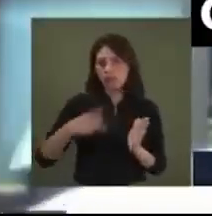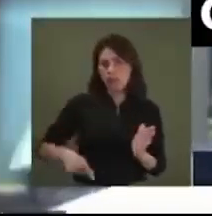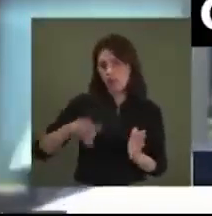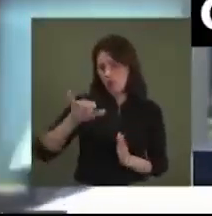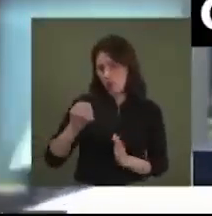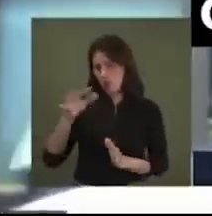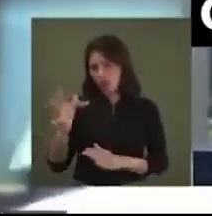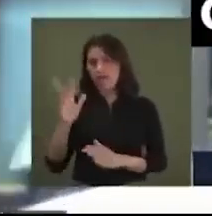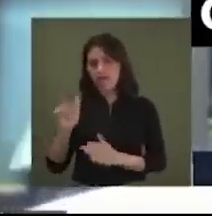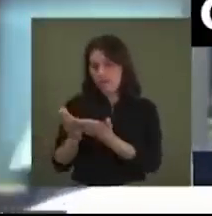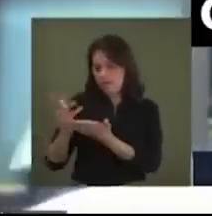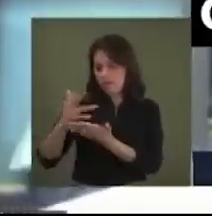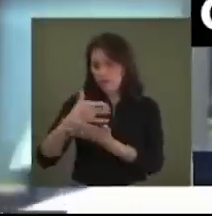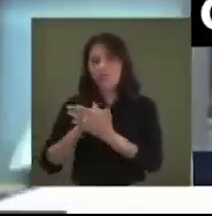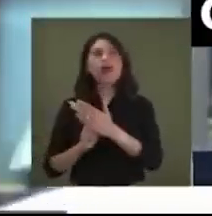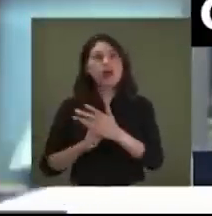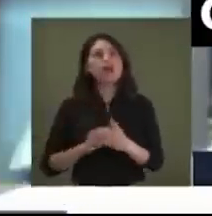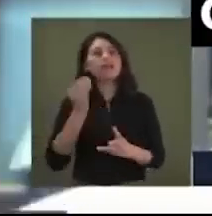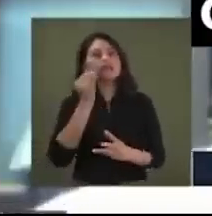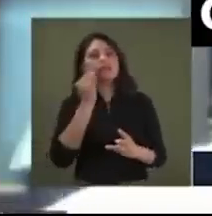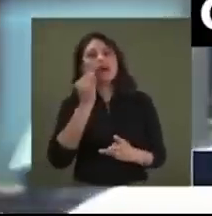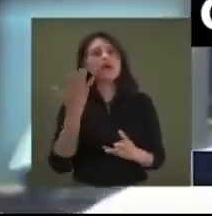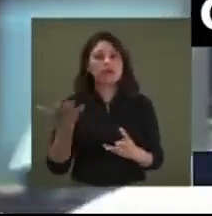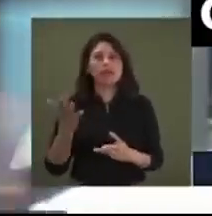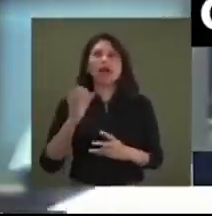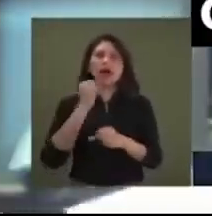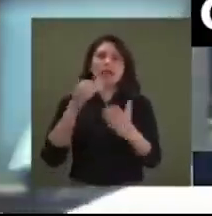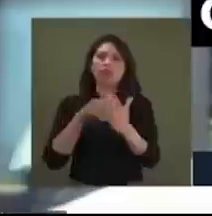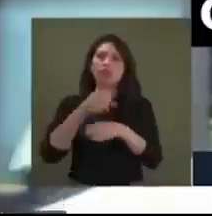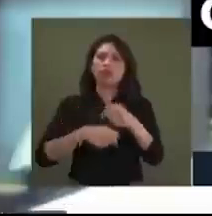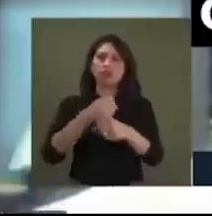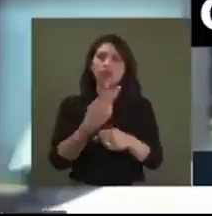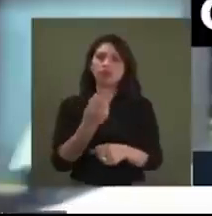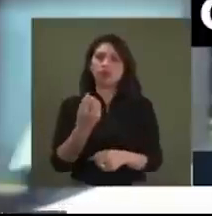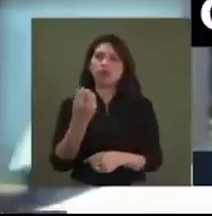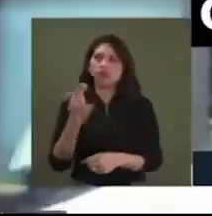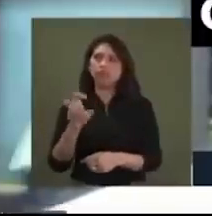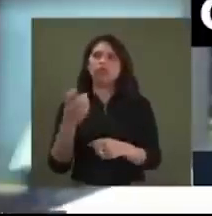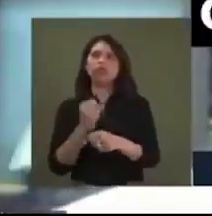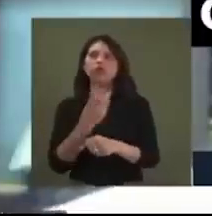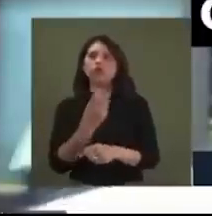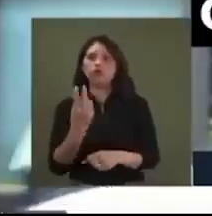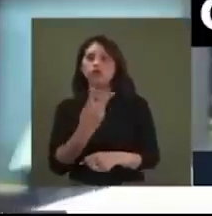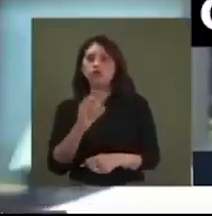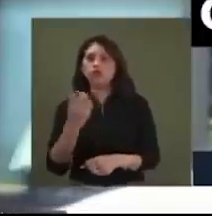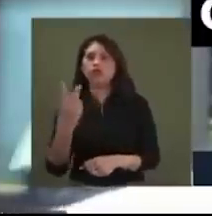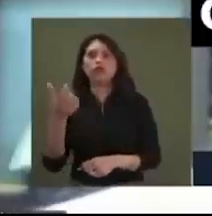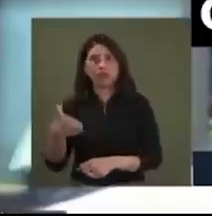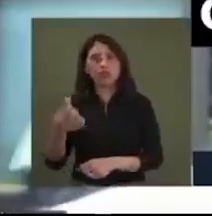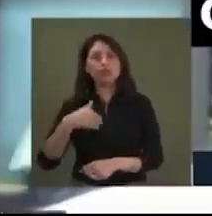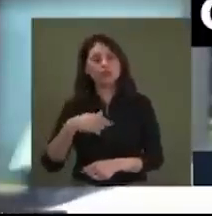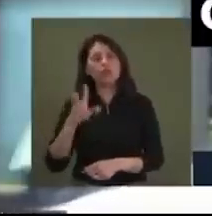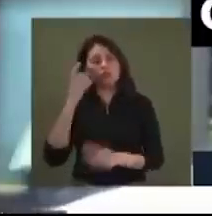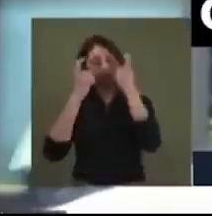é arrecadar impostos para tapar buraco do caixa em 2025 e 2026. Eu vou dormir muito preocupado, mas acho que Vossa Excelência,